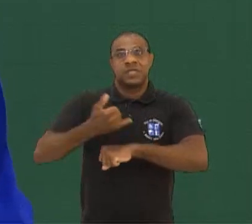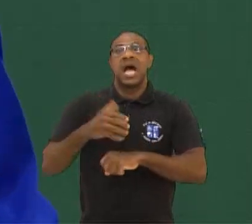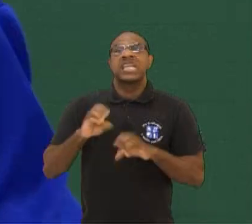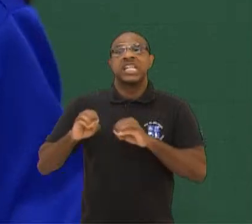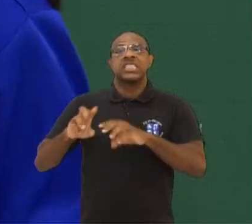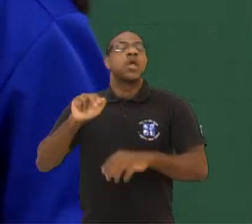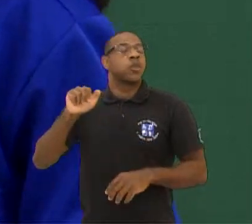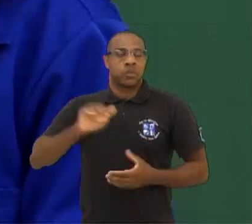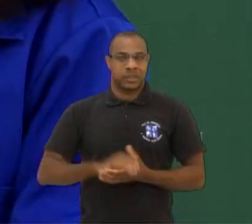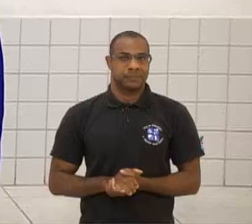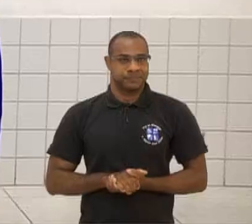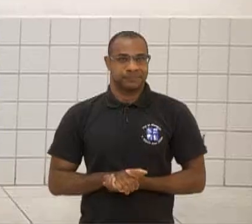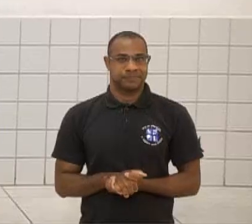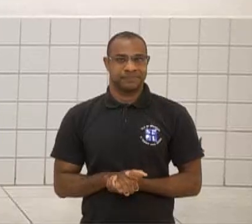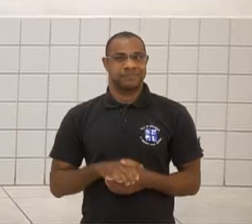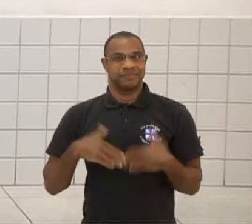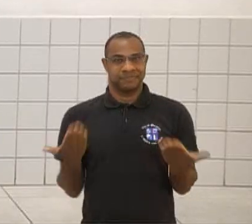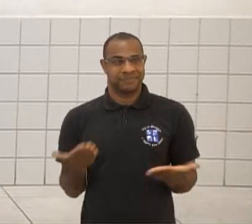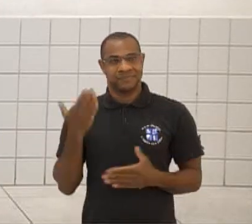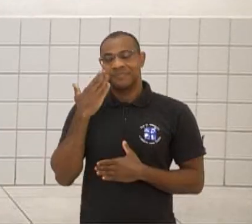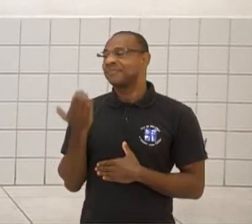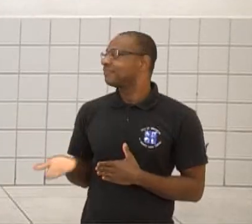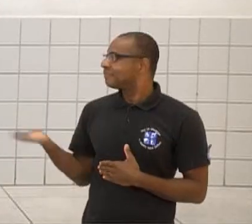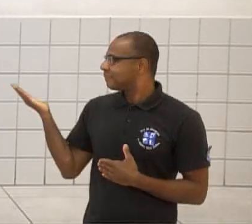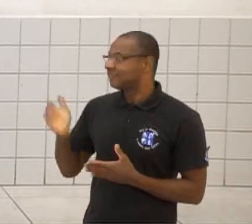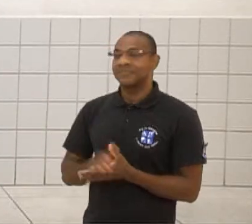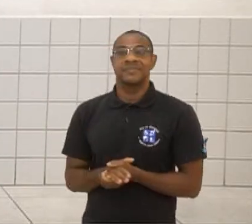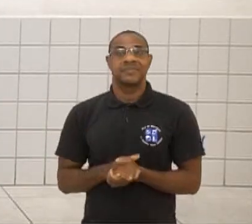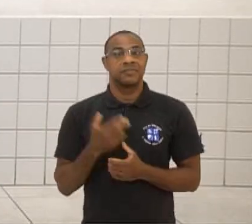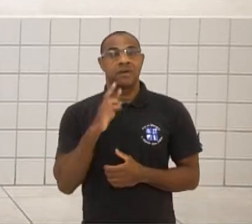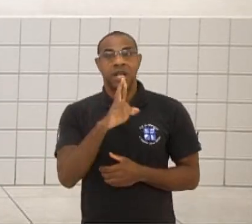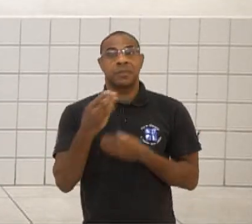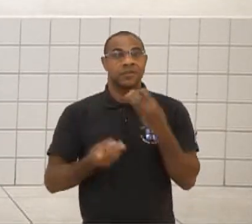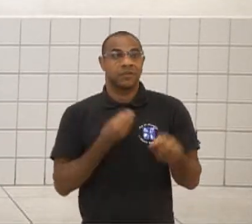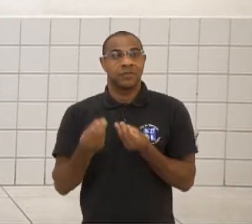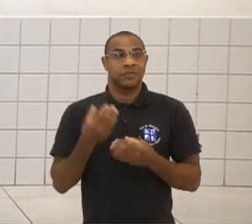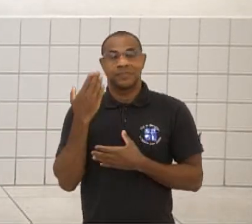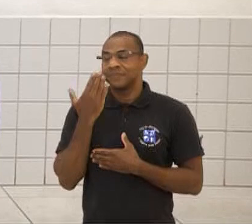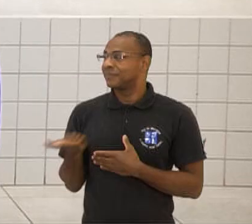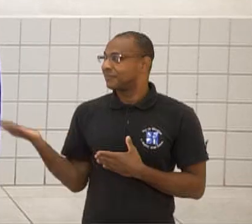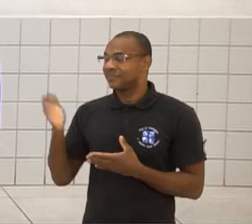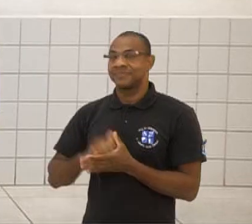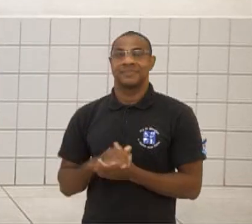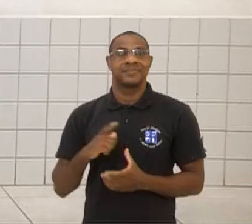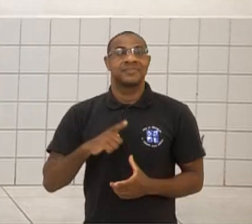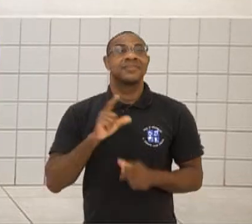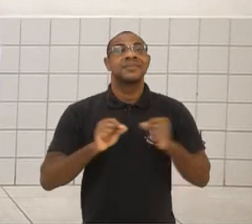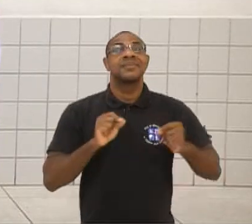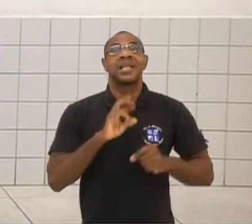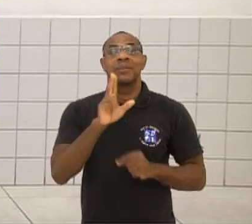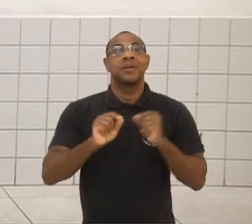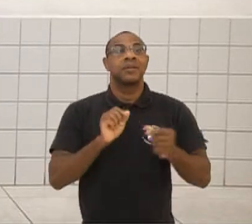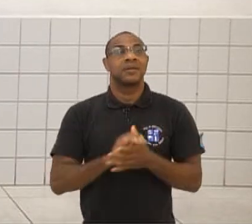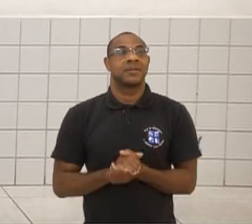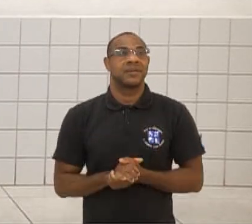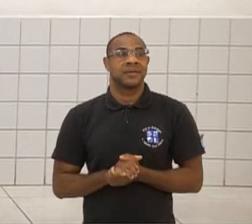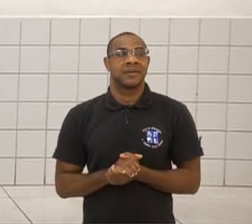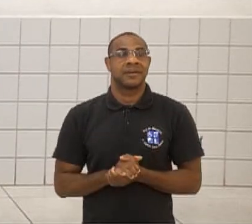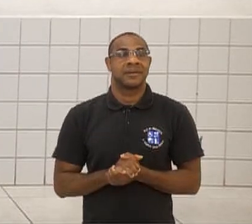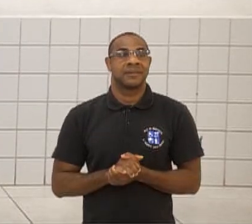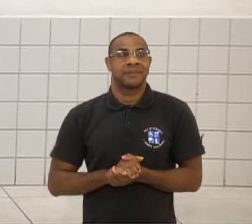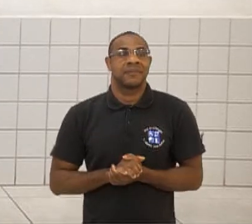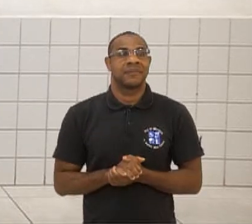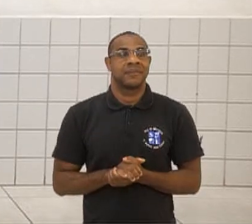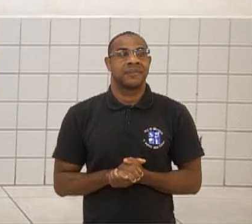enferrujar. Ok, vamos lá então? Vamos ver o resultado do nosso quiz? Olha só, a gente tem como